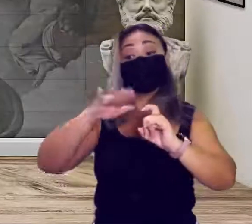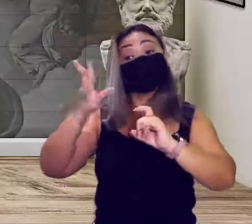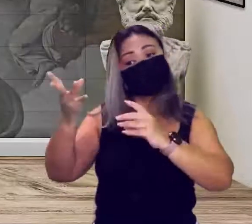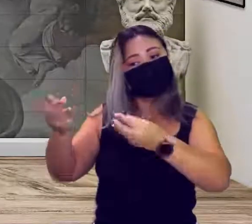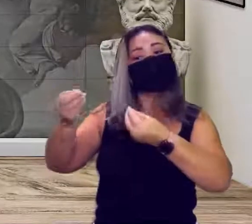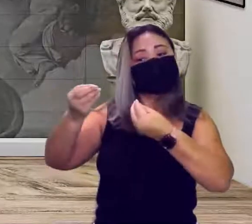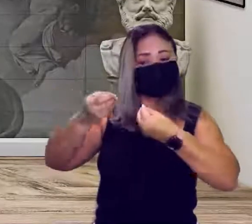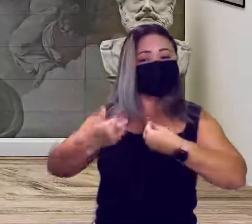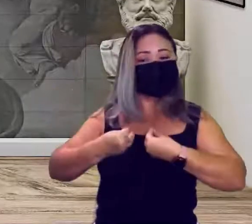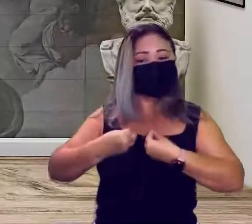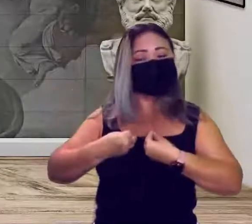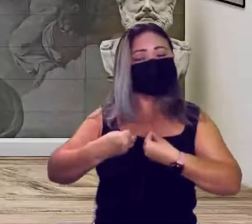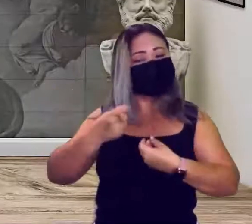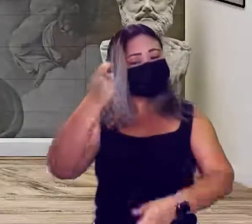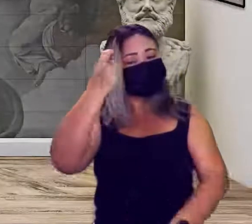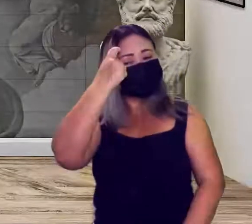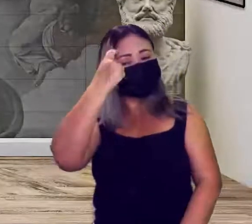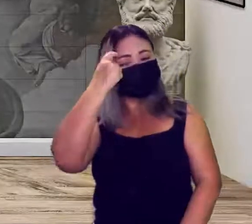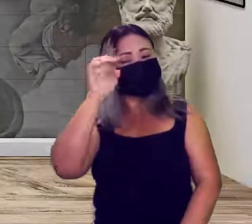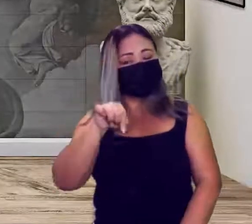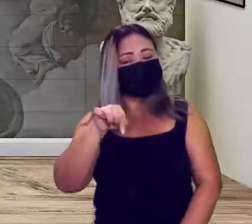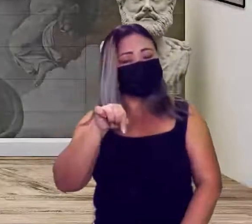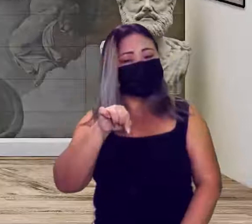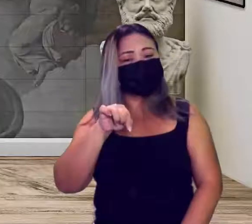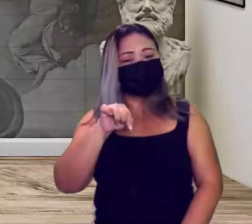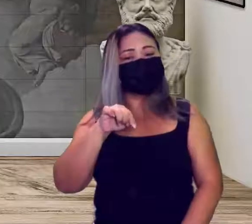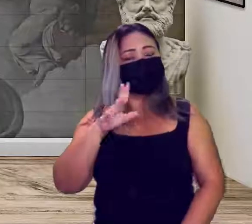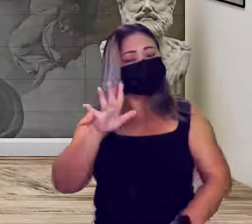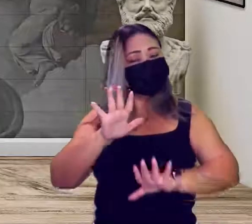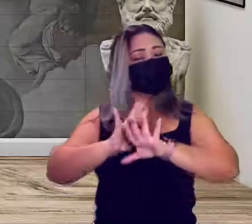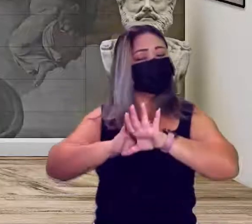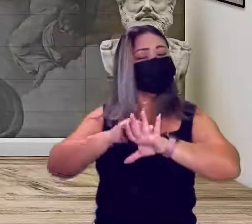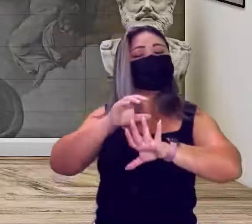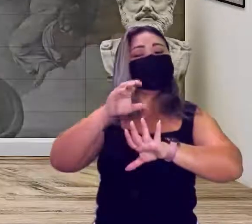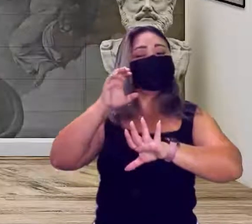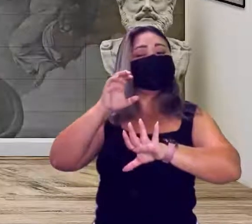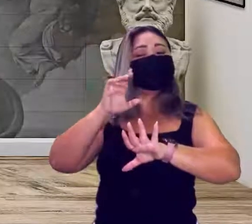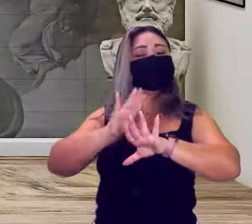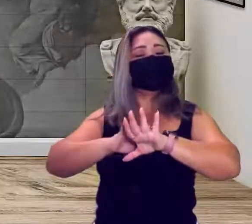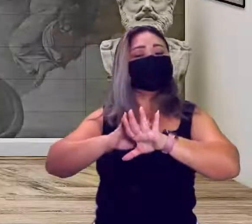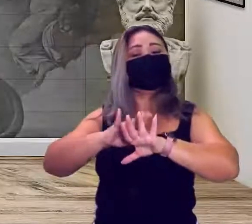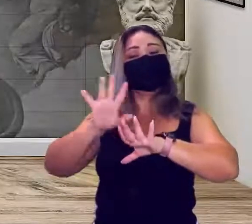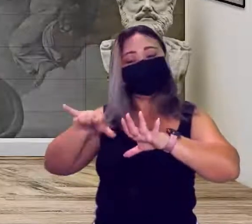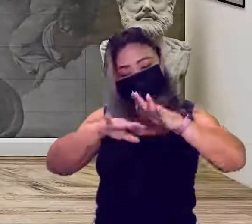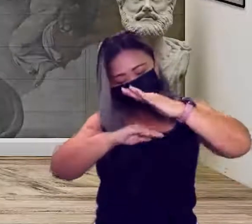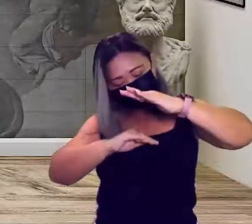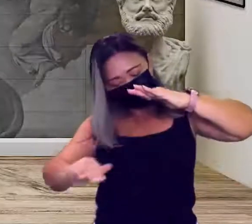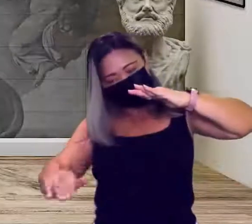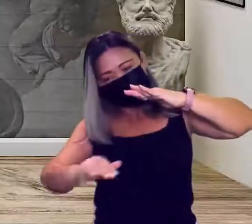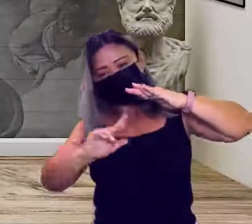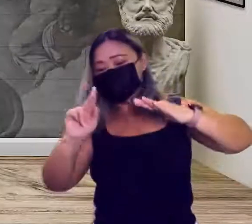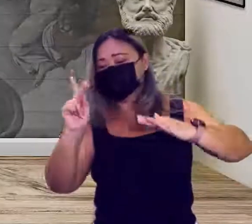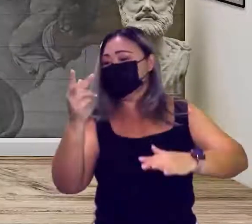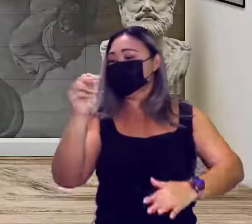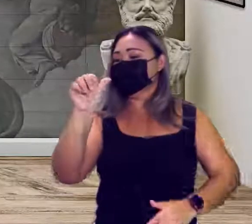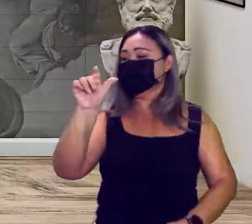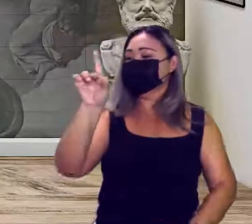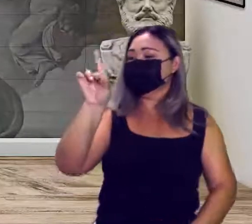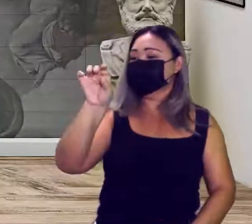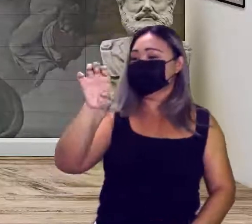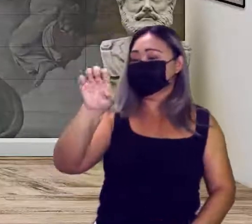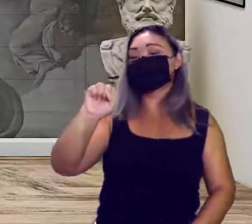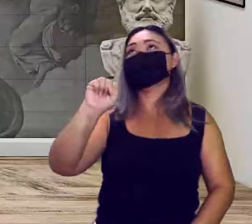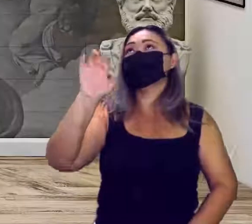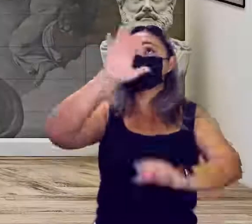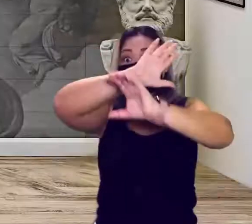trouxe para o seu pensamento, né? Indiretamente, ó. Uma influência do submundo, né, que é Hades. Então eles colocam a questão